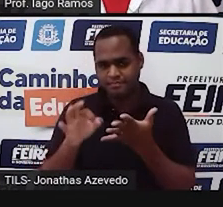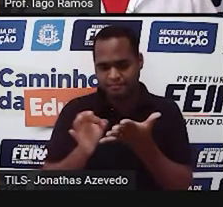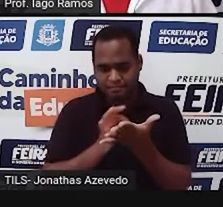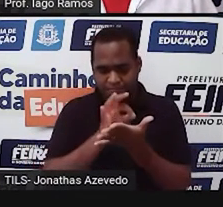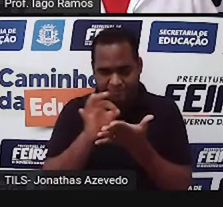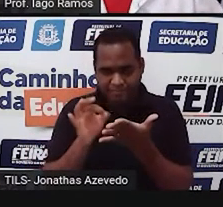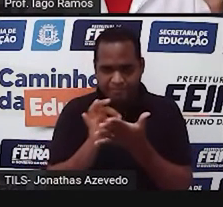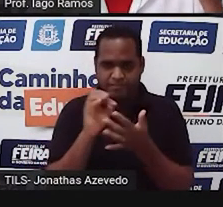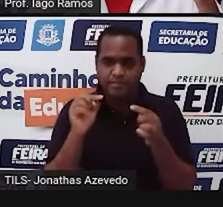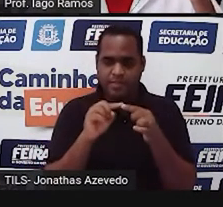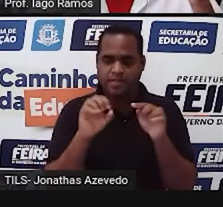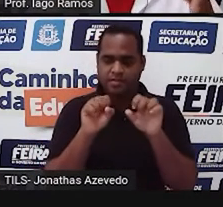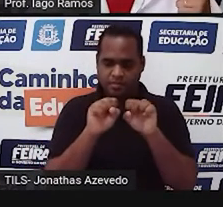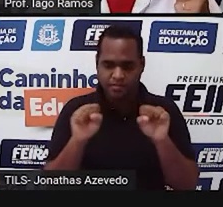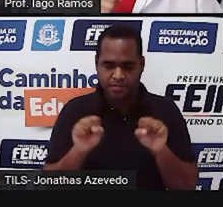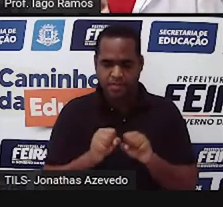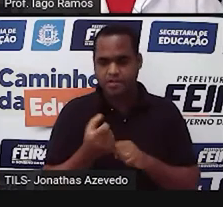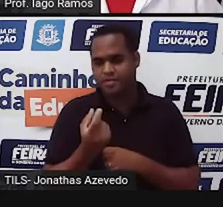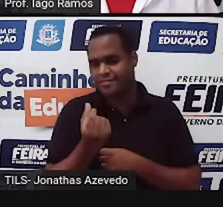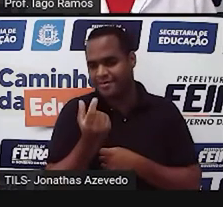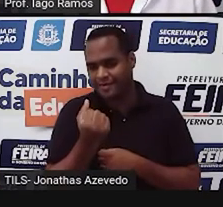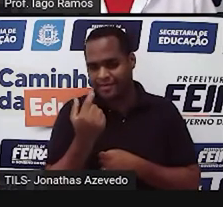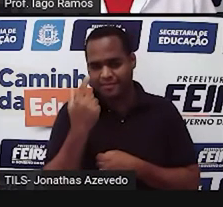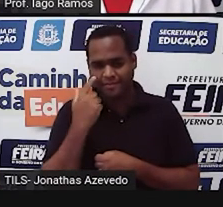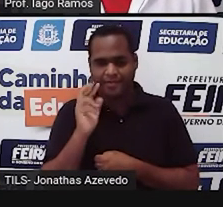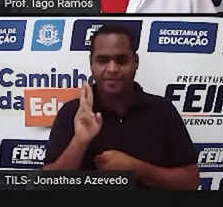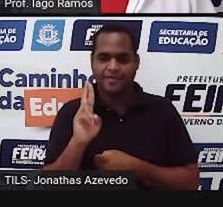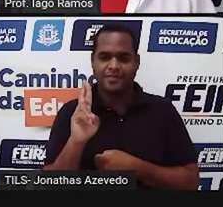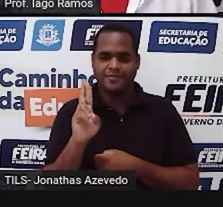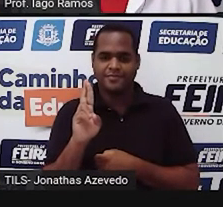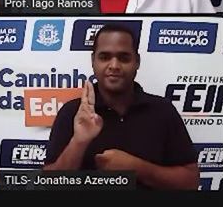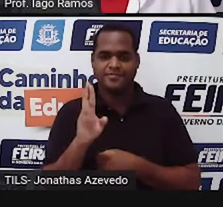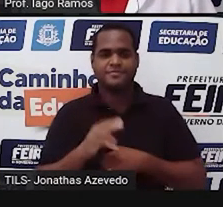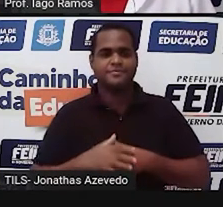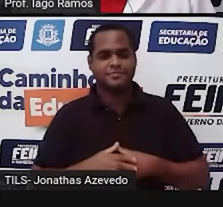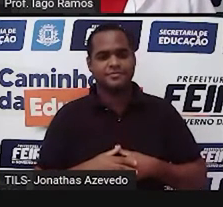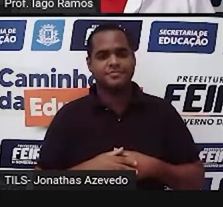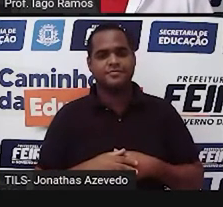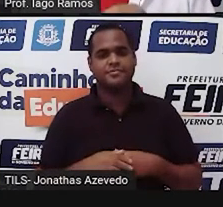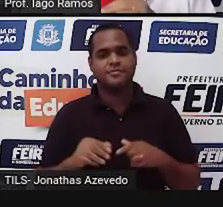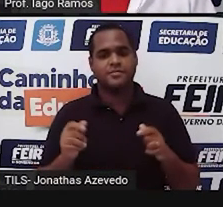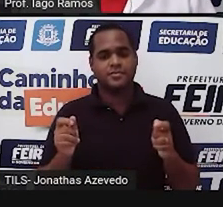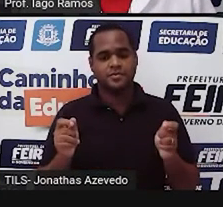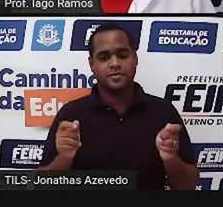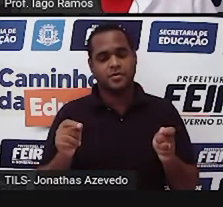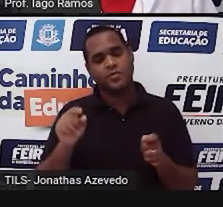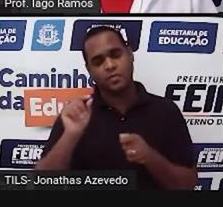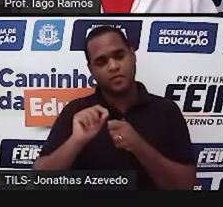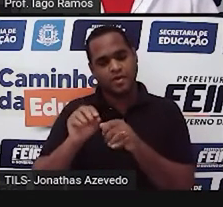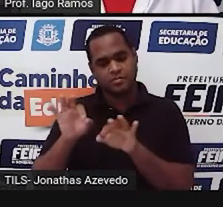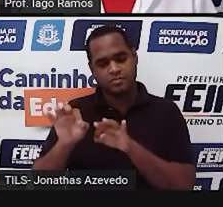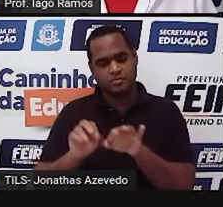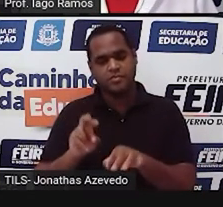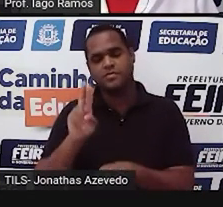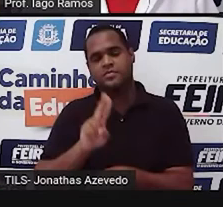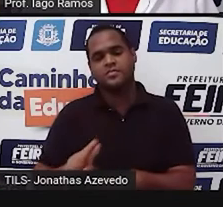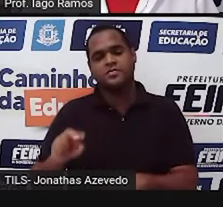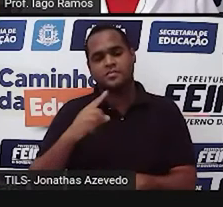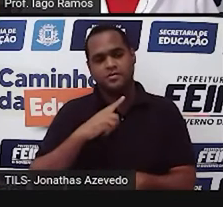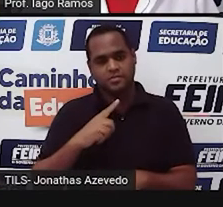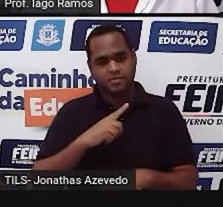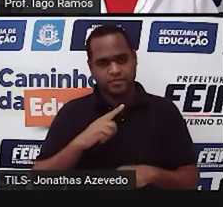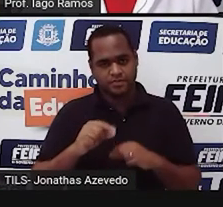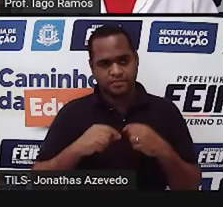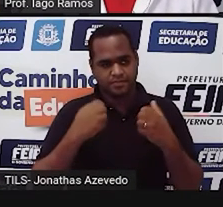né o nosso sistema de dinheiro o Real tá faz uso né também desse